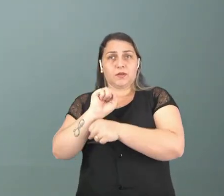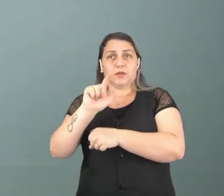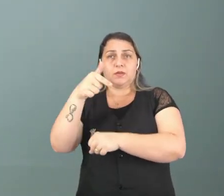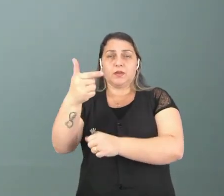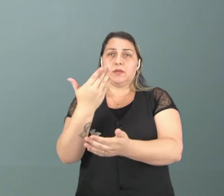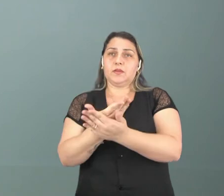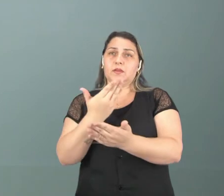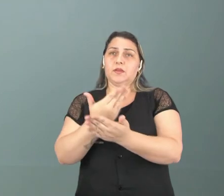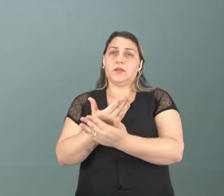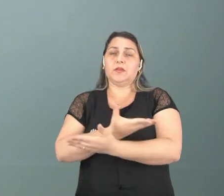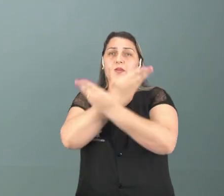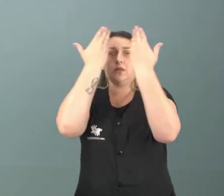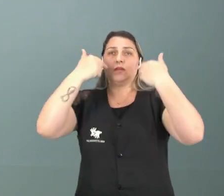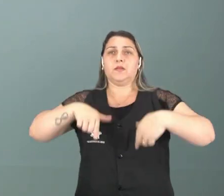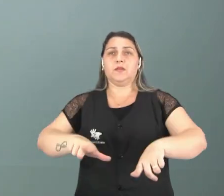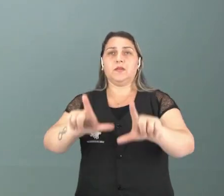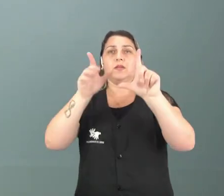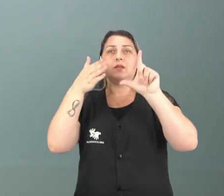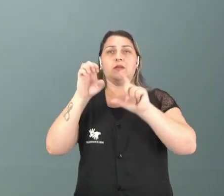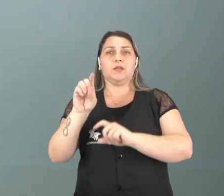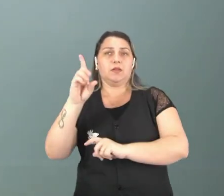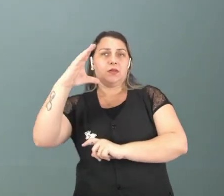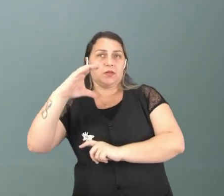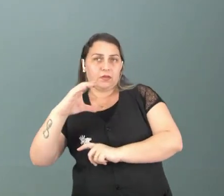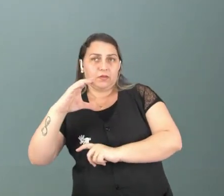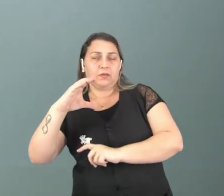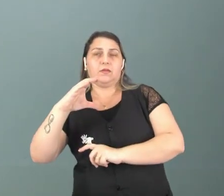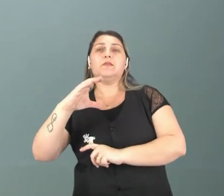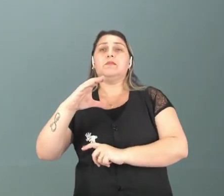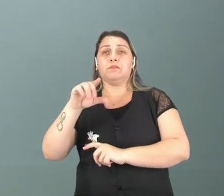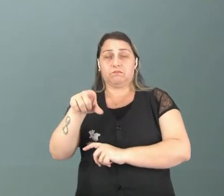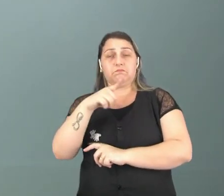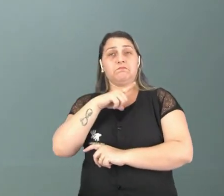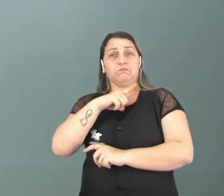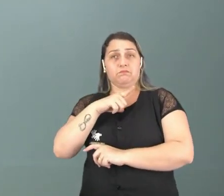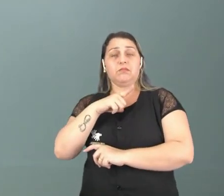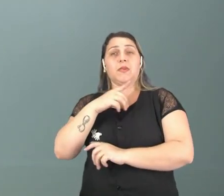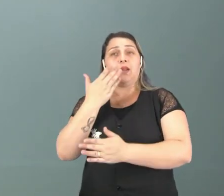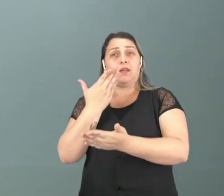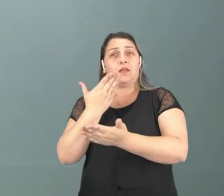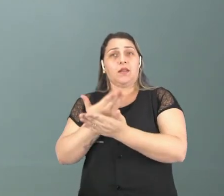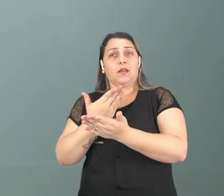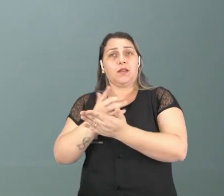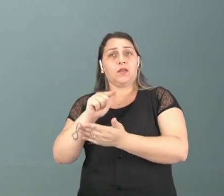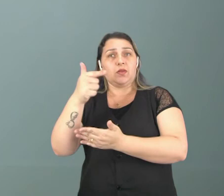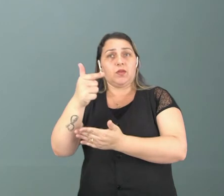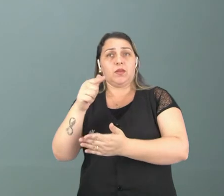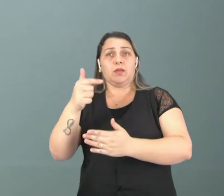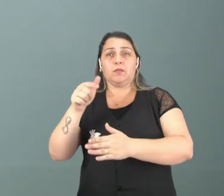próxima aula. Não esqueça de acessar a plataforma Eduque, para você ter acesso a essa aula e muitas